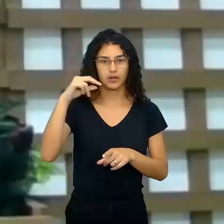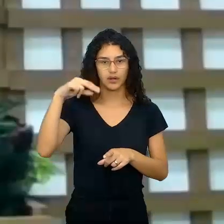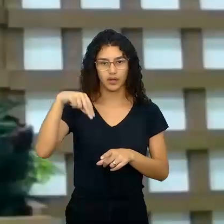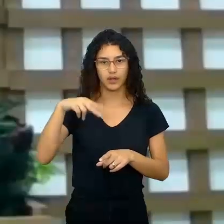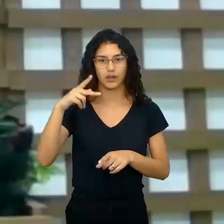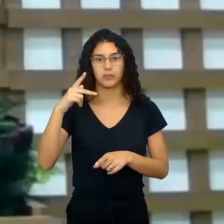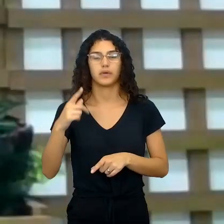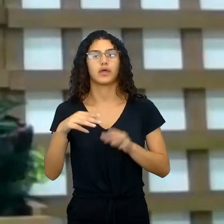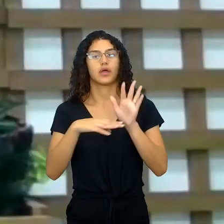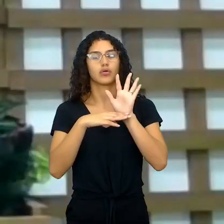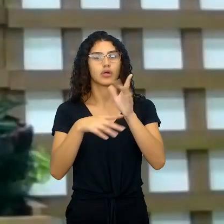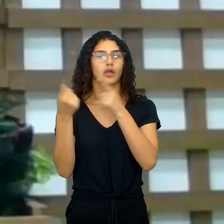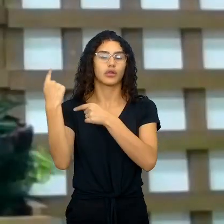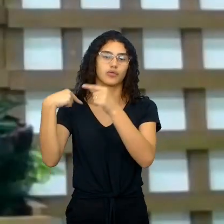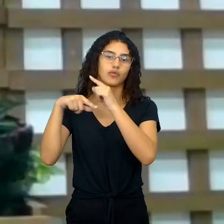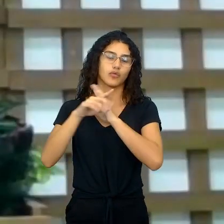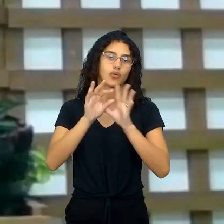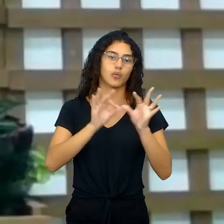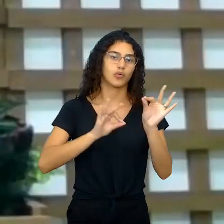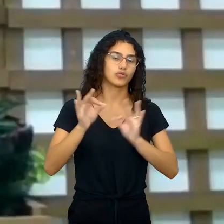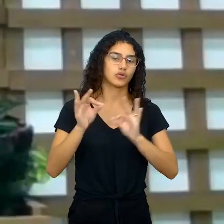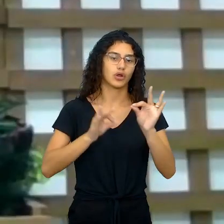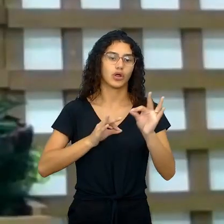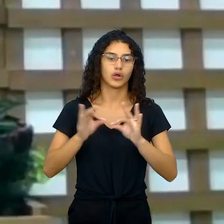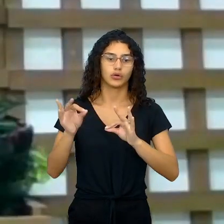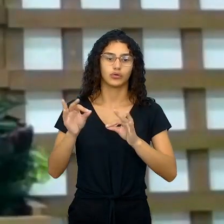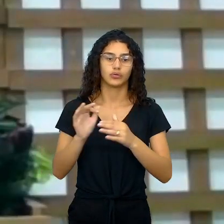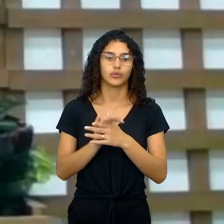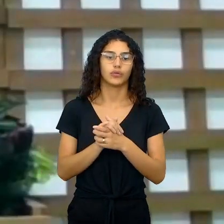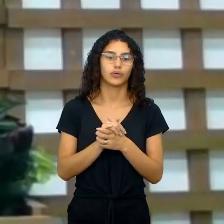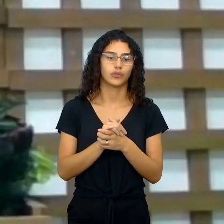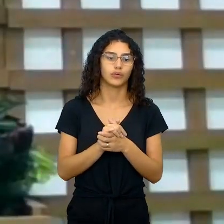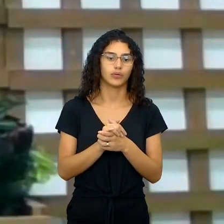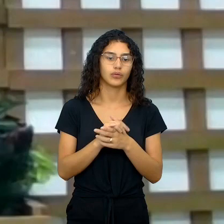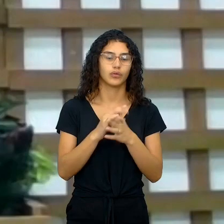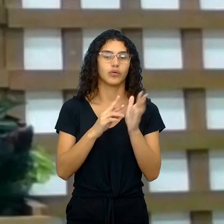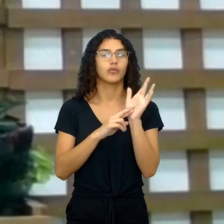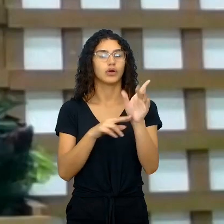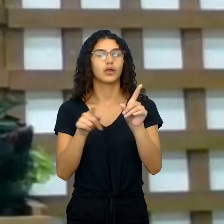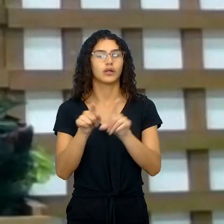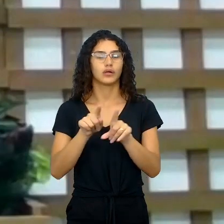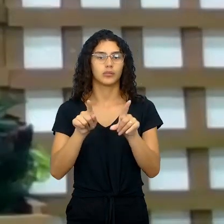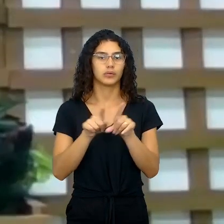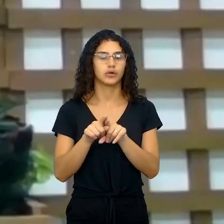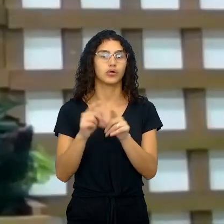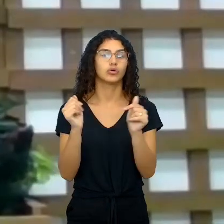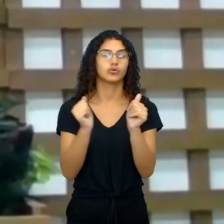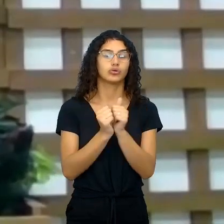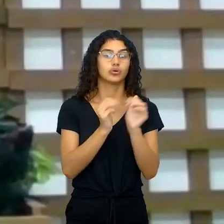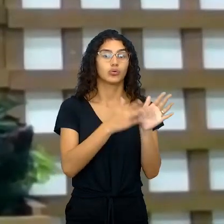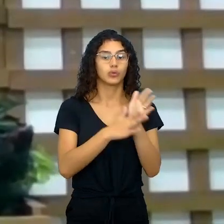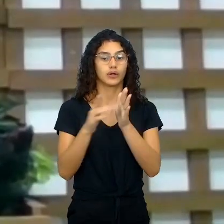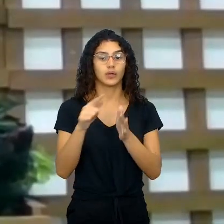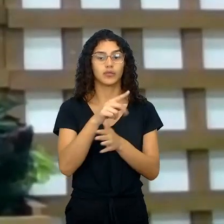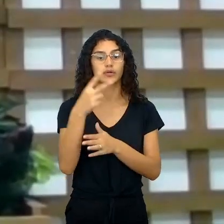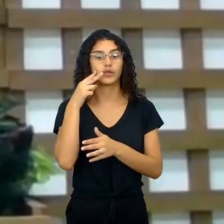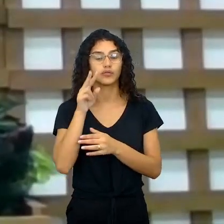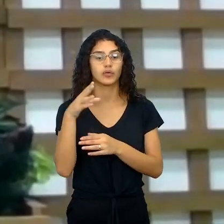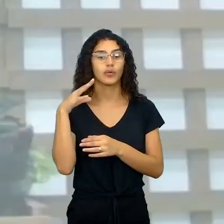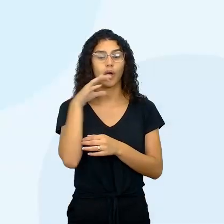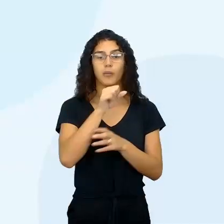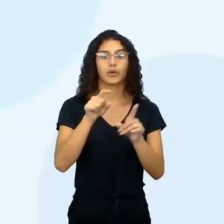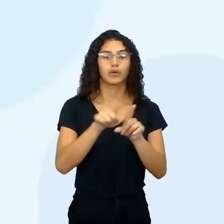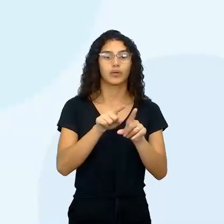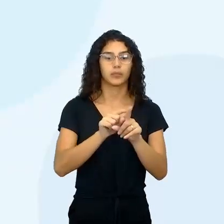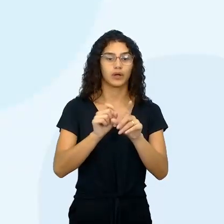que ajudaram a desenvolver o projeto didático Conhecer para Preservar, com aquelas etapas que vocês viram rapidamente ali